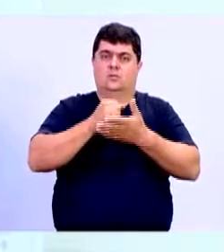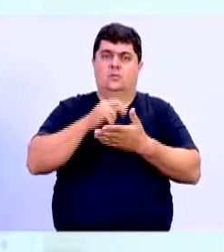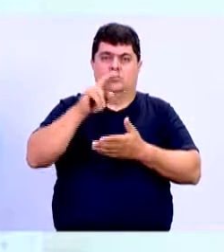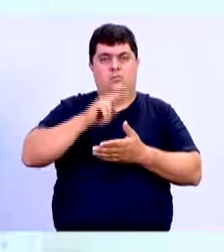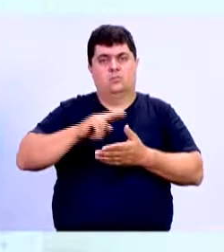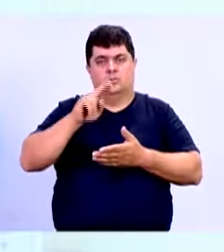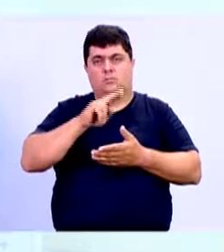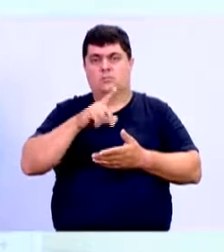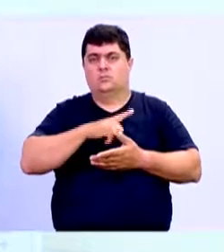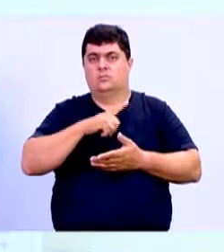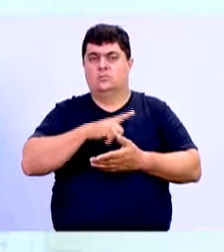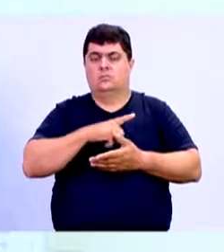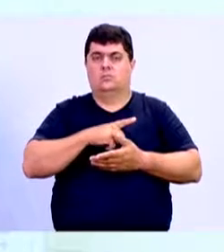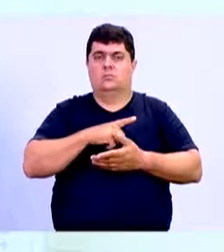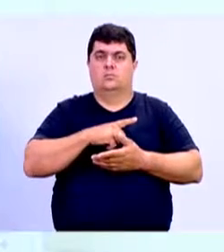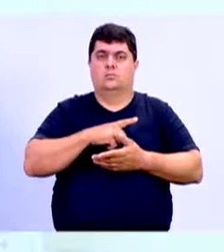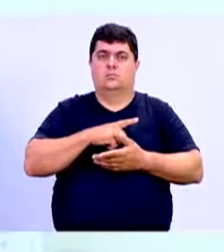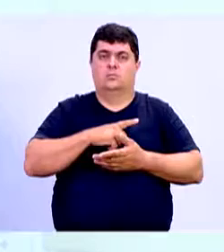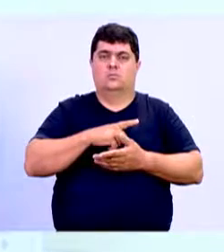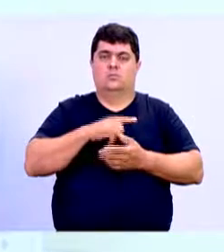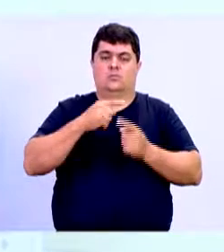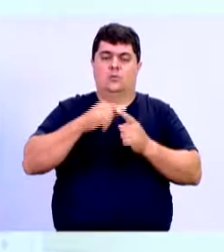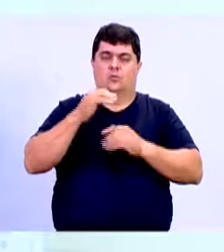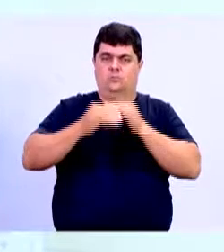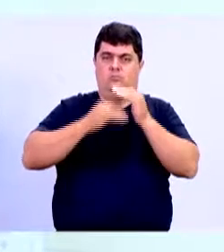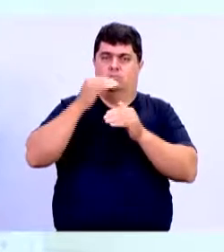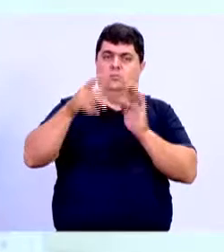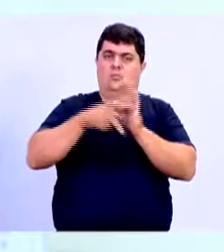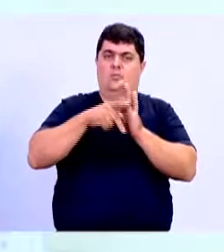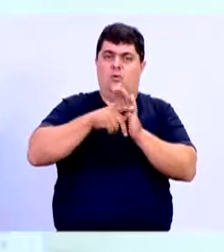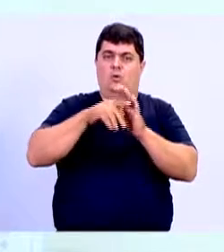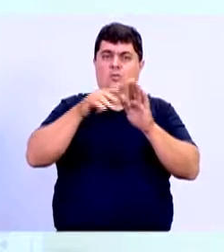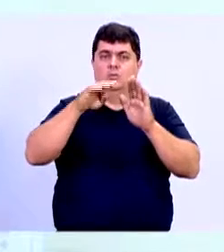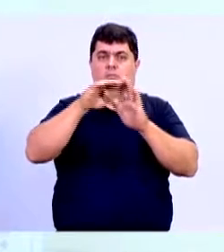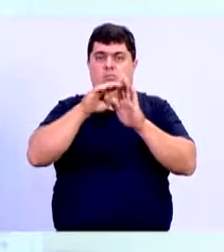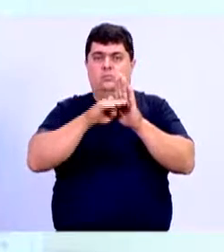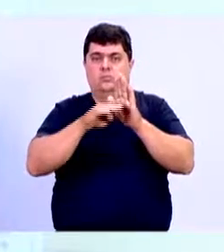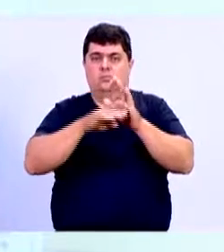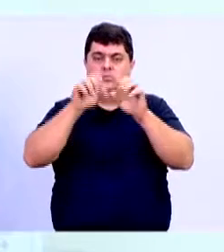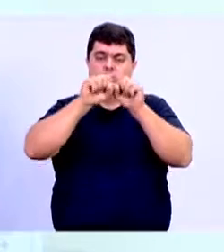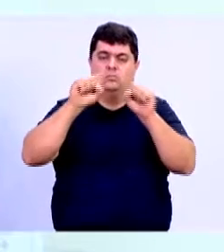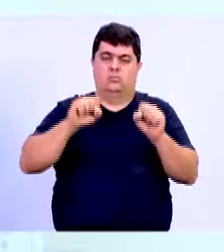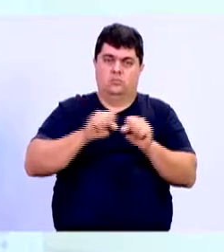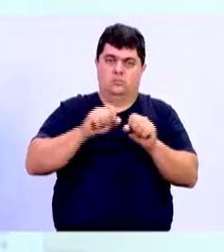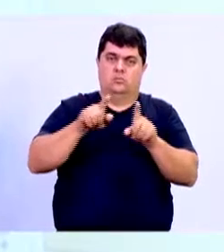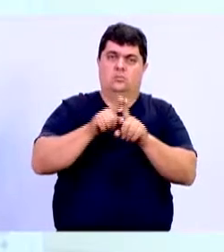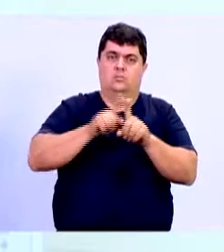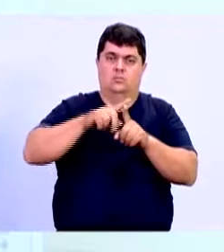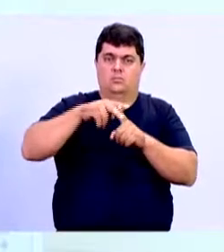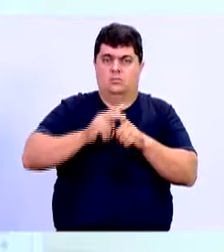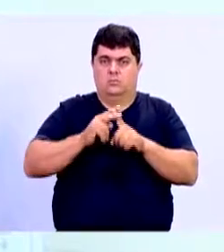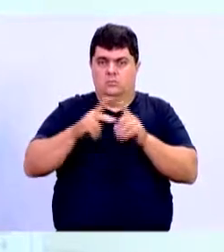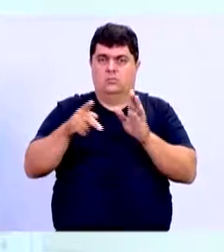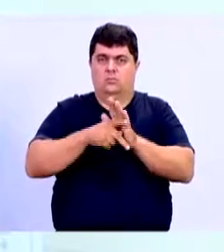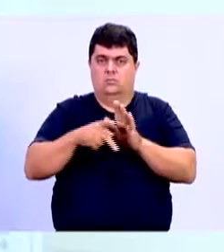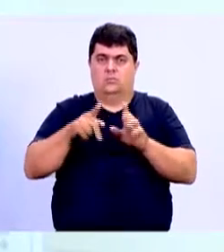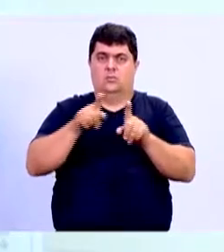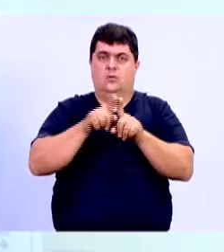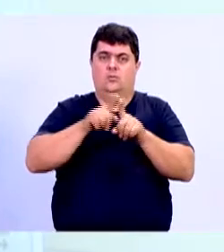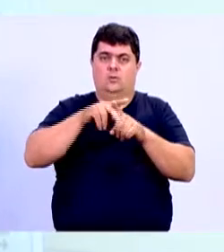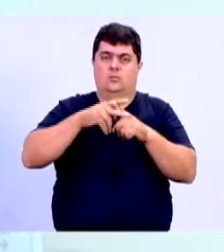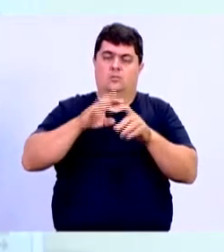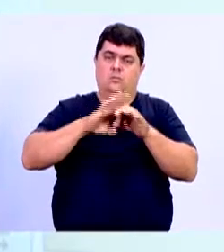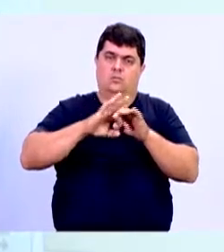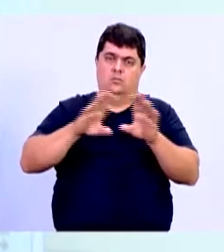lá para desenvolvimento de aplicações do Tribunal tanto ferramentas proprietárias como ferramentas livres,